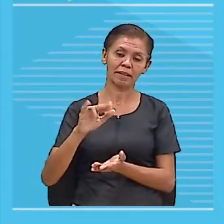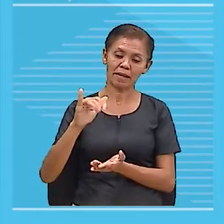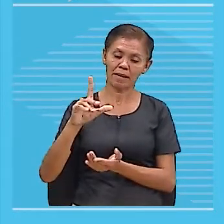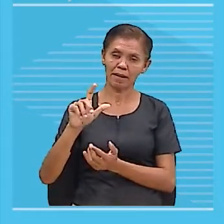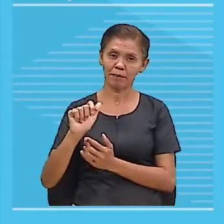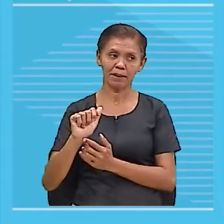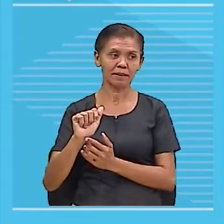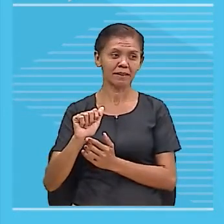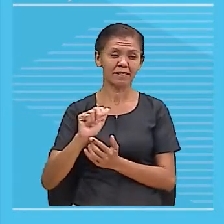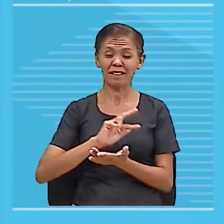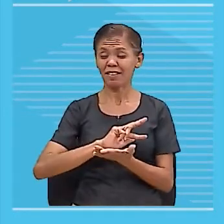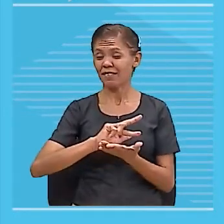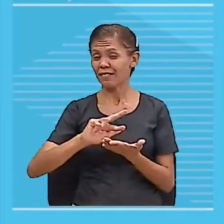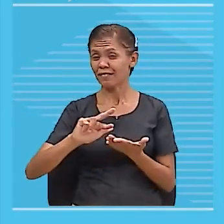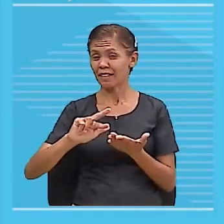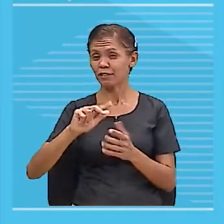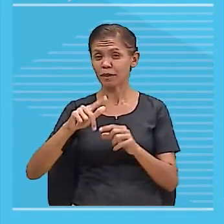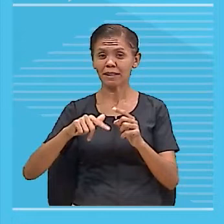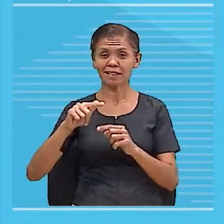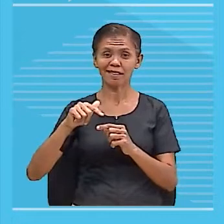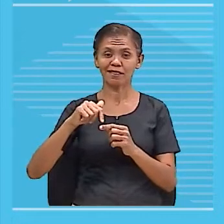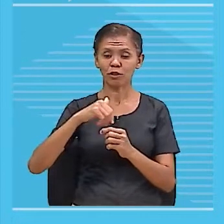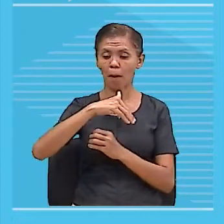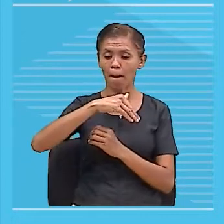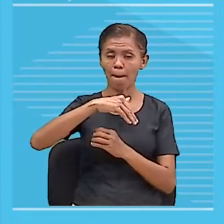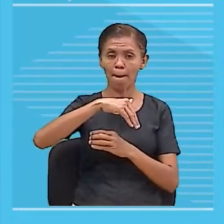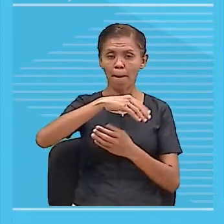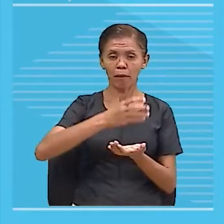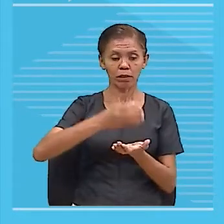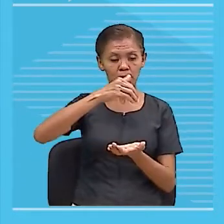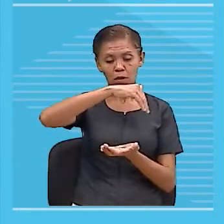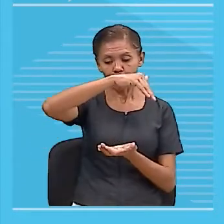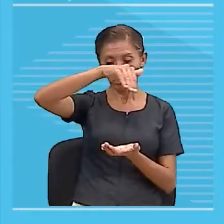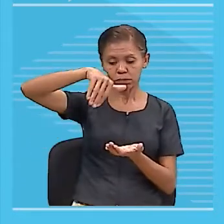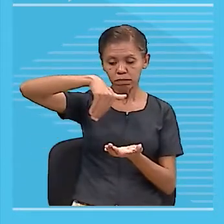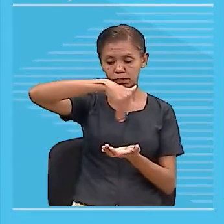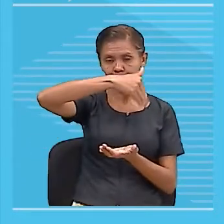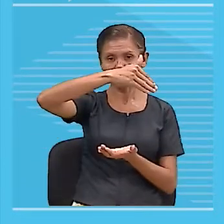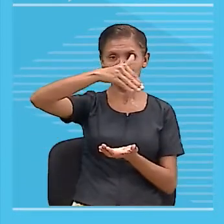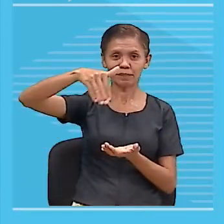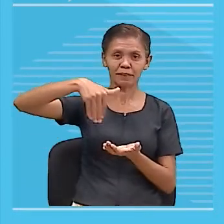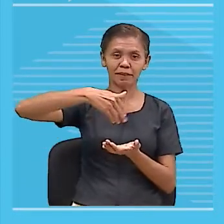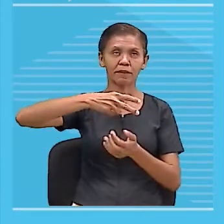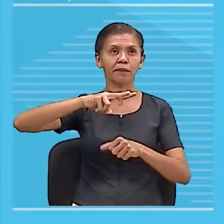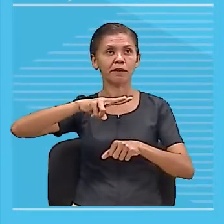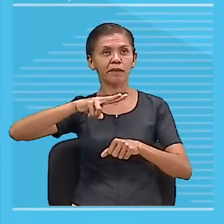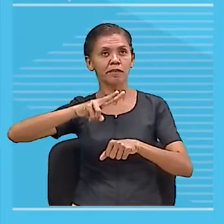materiais isolantes ao seu redor, o plástico, o vidro, não é